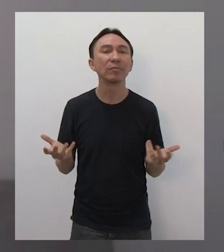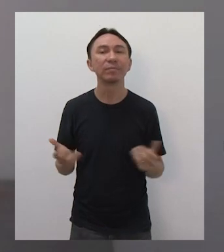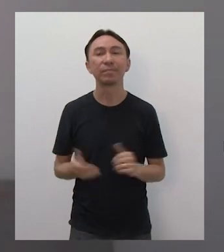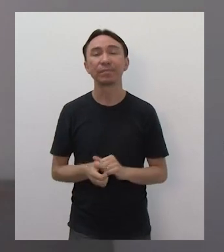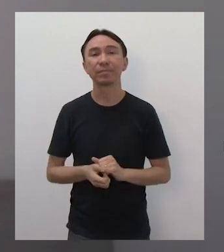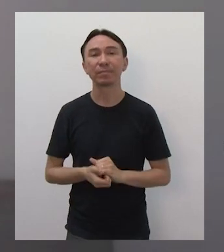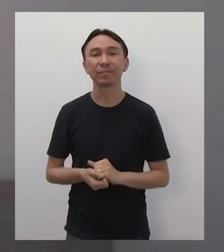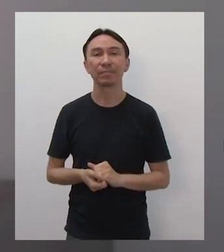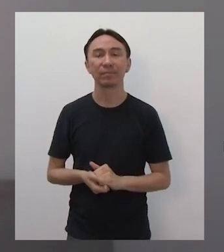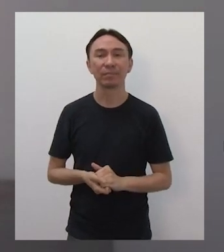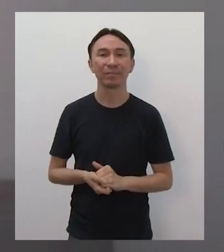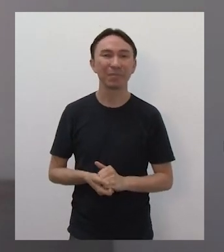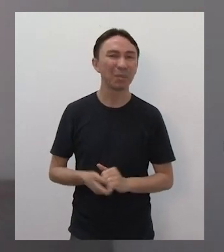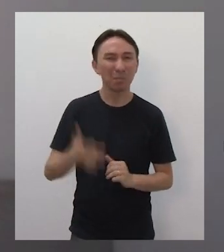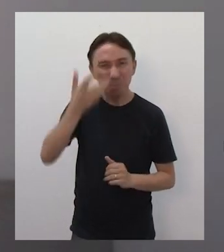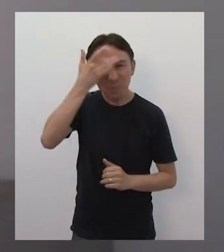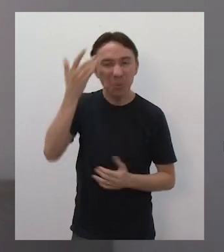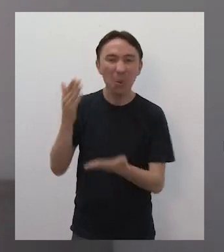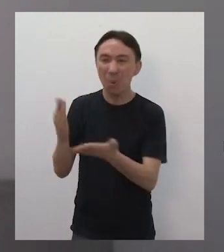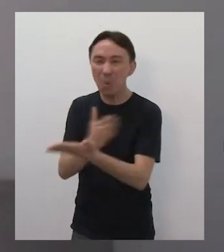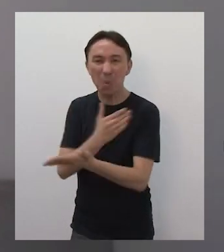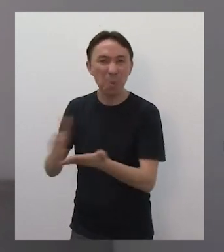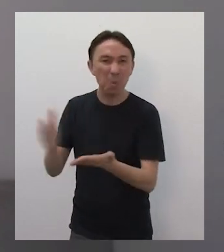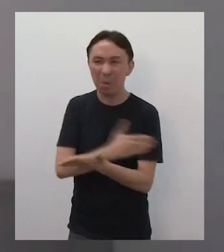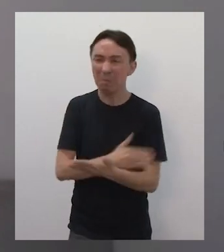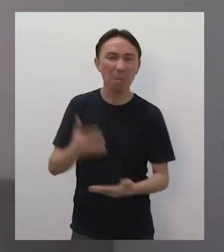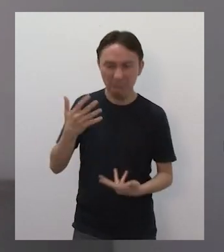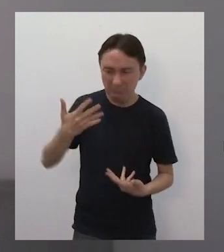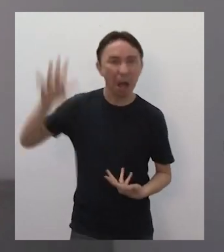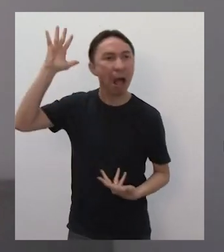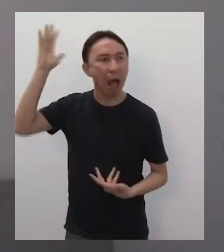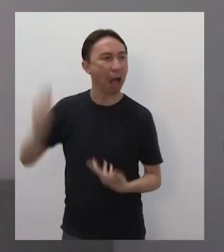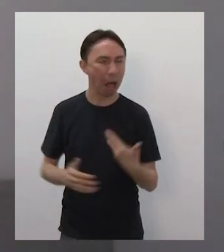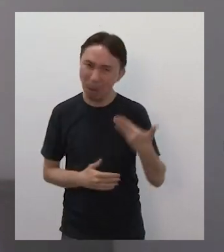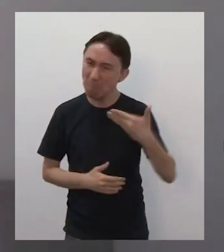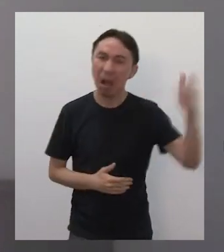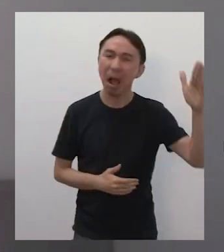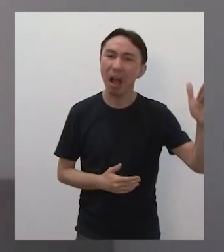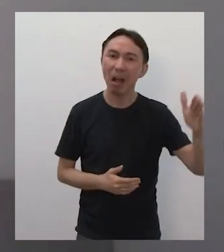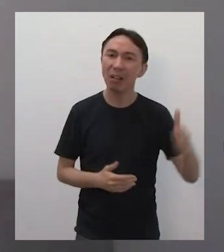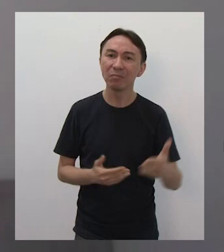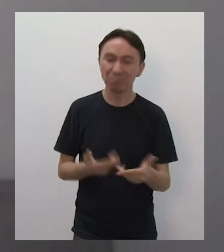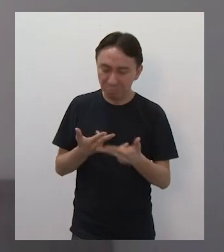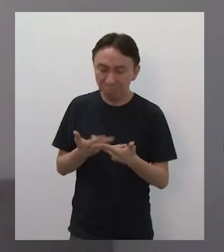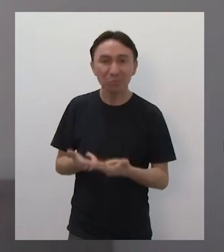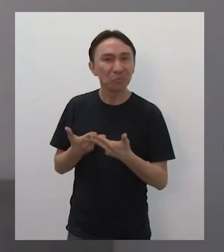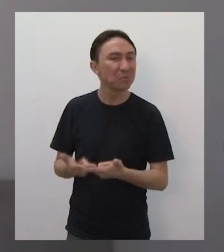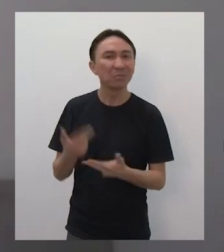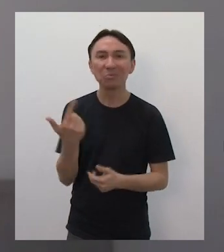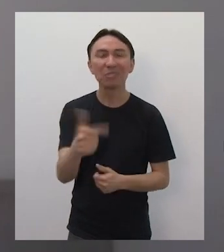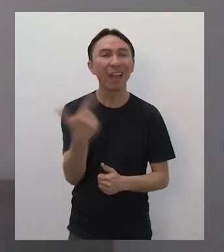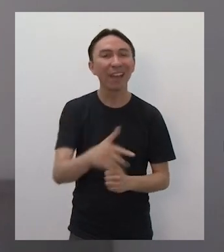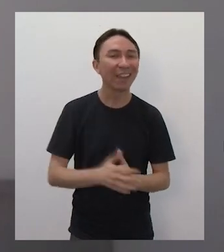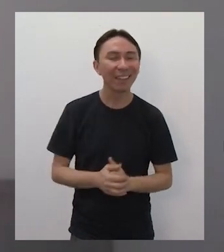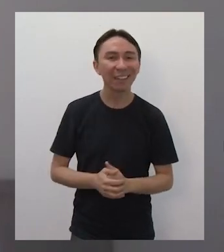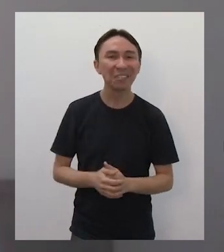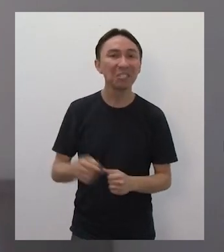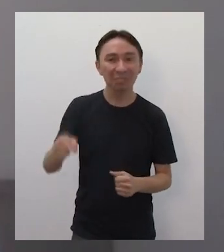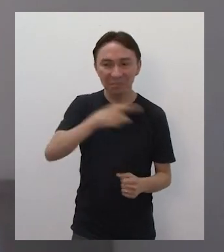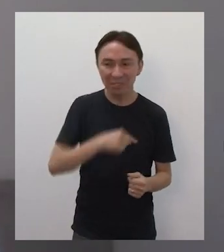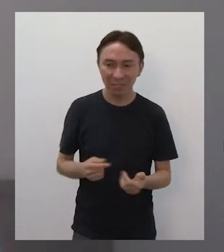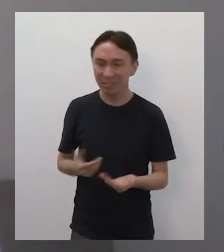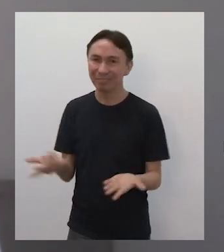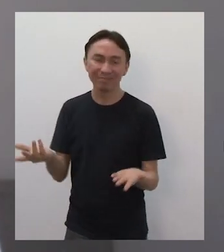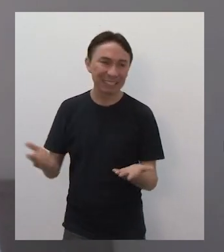algumas pessoas estão intolerantes. Isso não é bacana, né? A gente se incomoda um pouco com isso. Então,